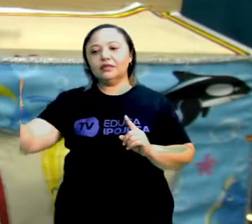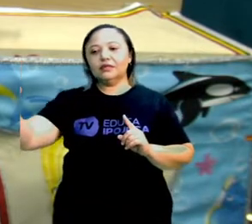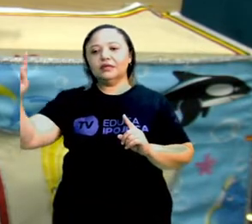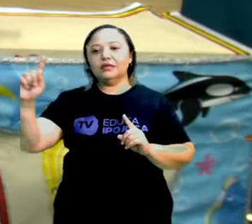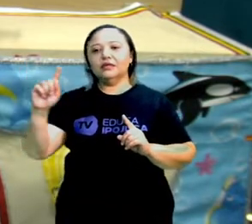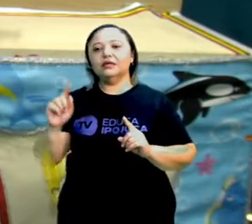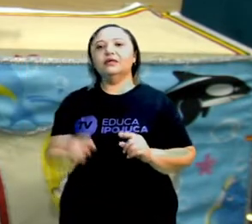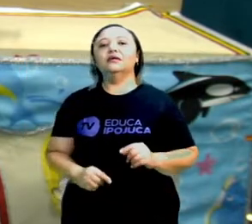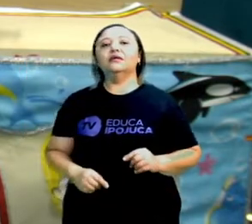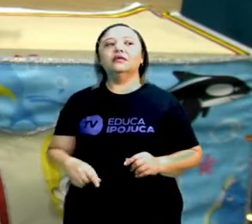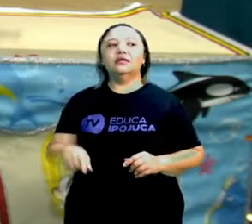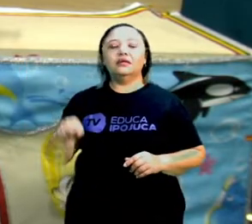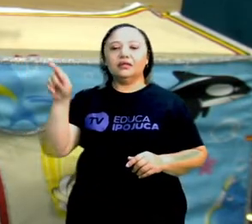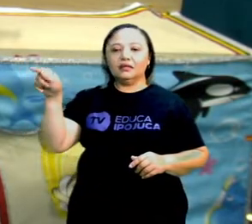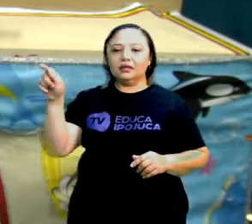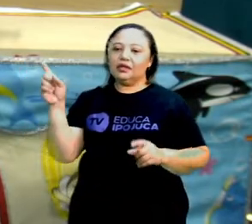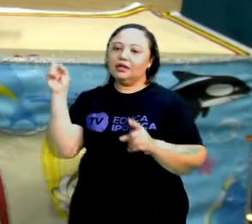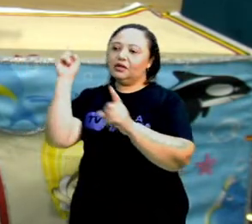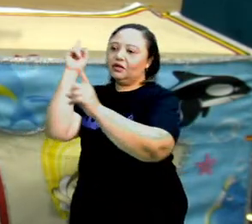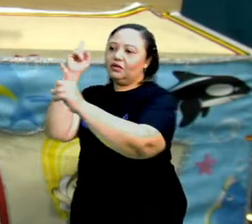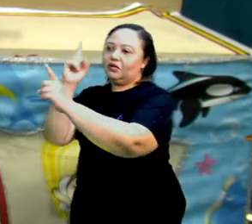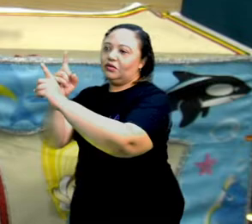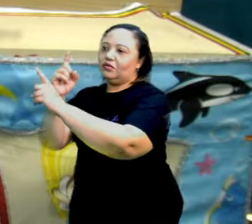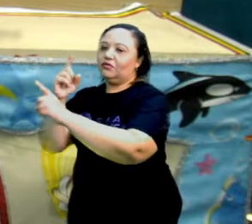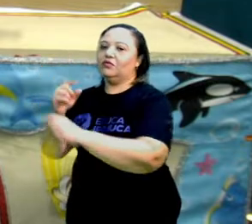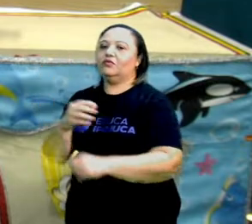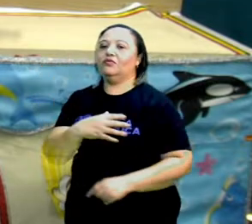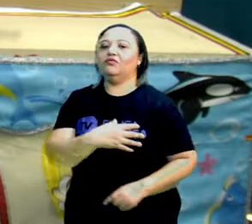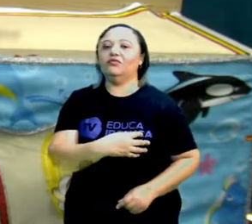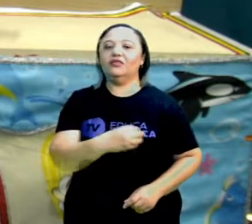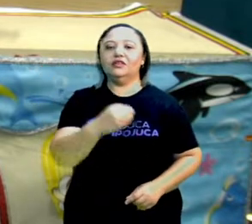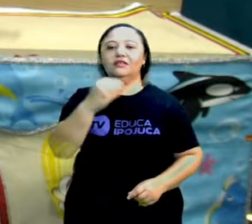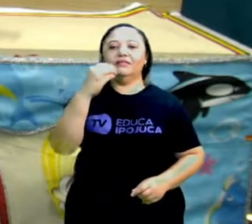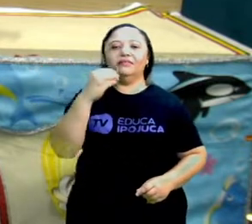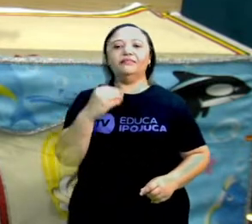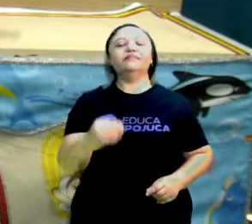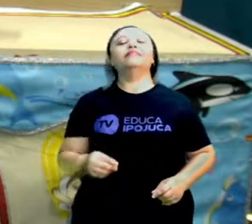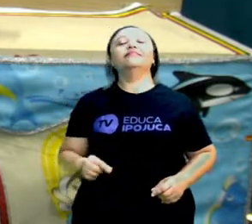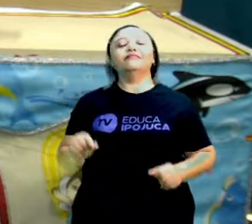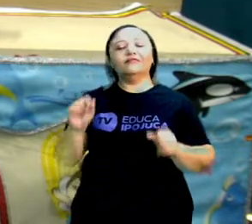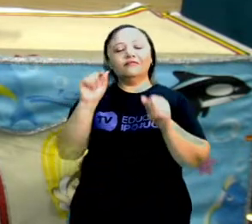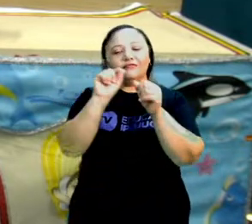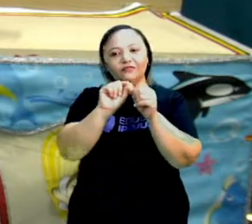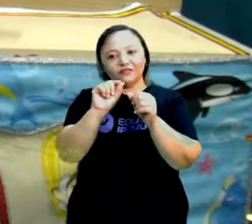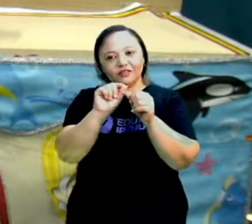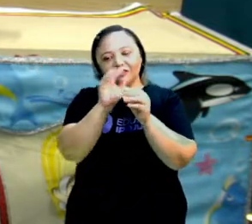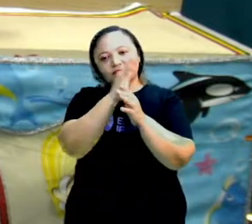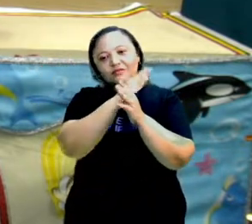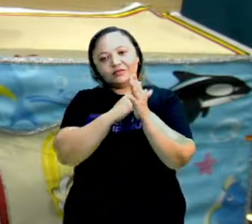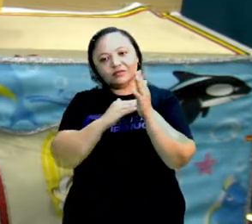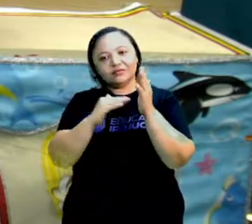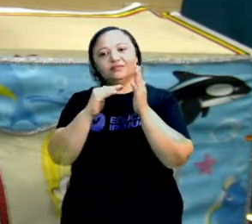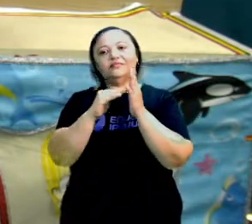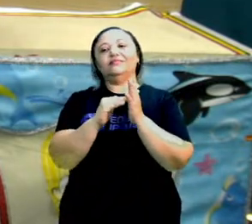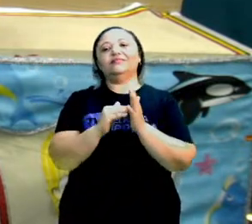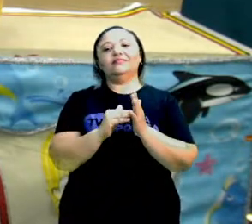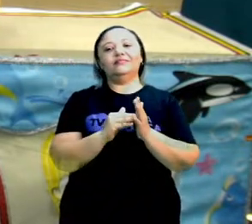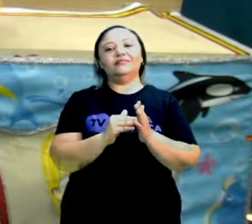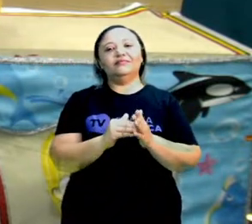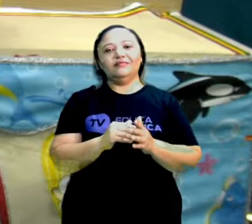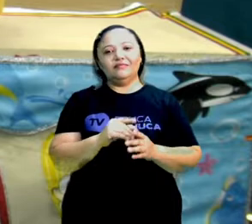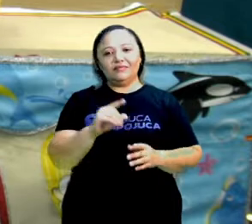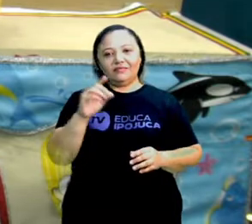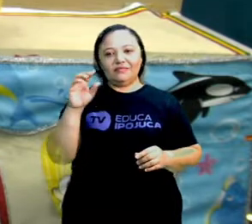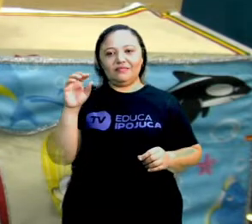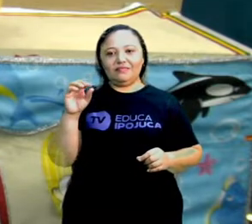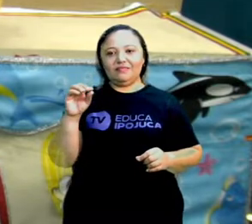algum jeito, porque lá ela ia encontrar os filhos dela. E ela fez tudo o que a fada mandou.